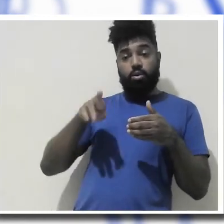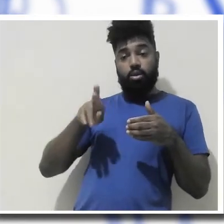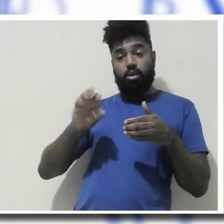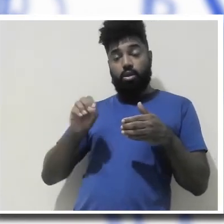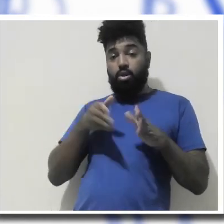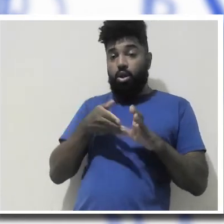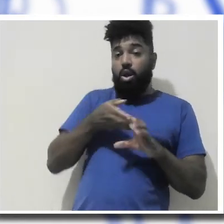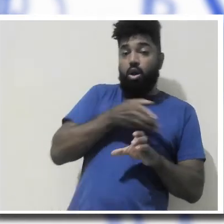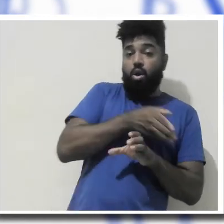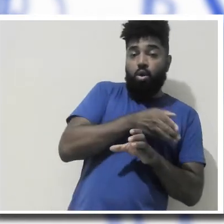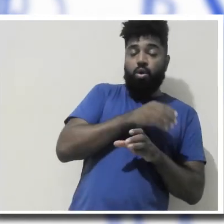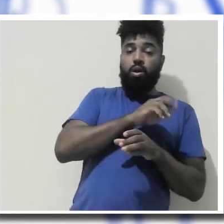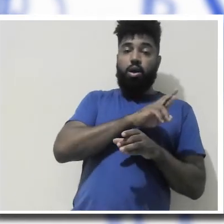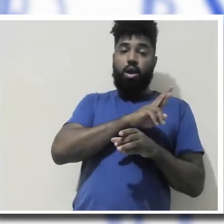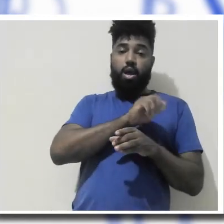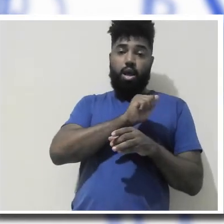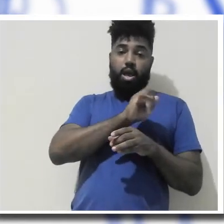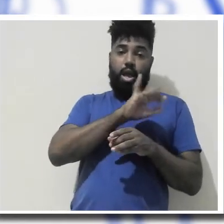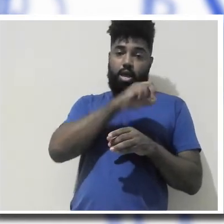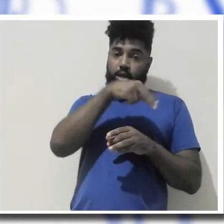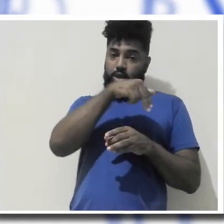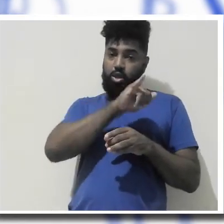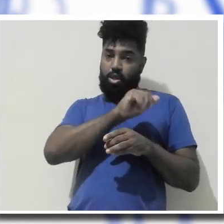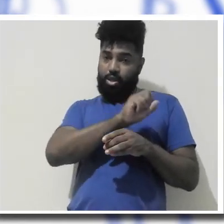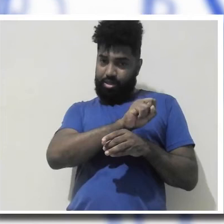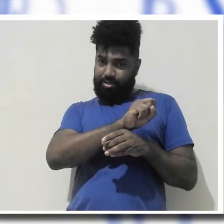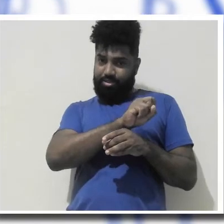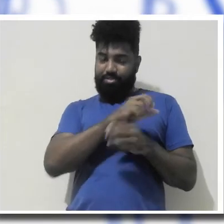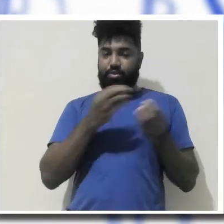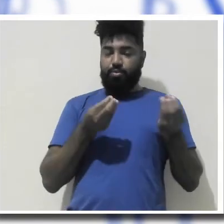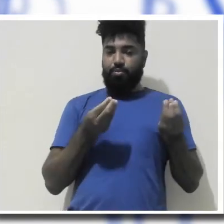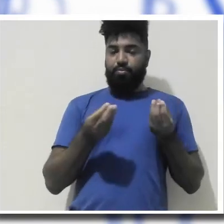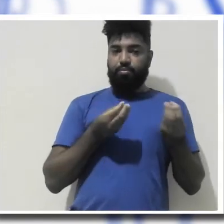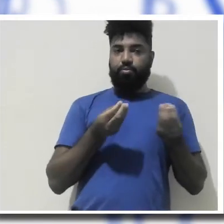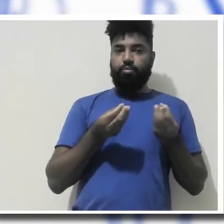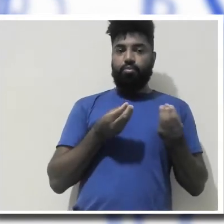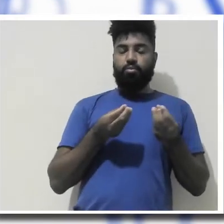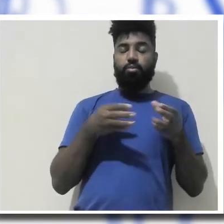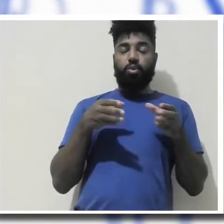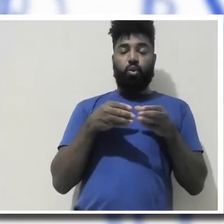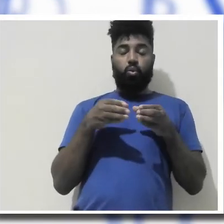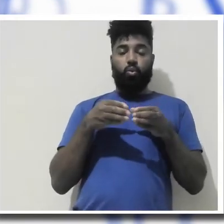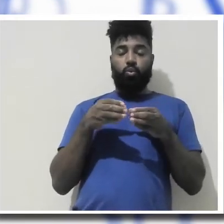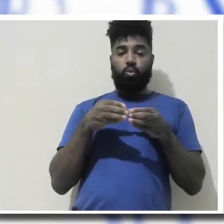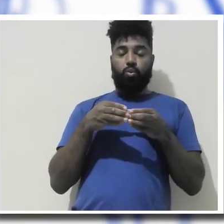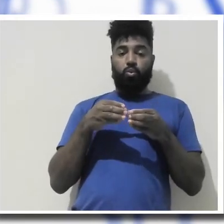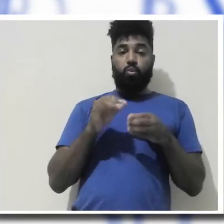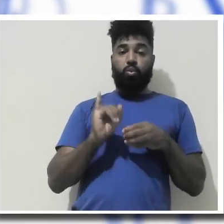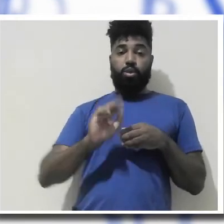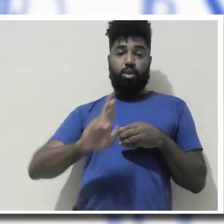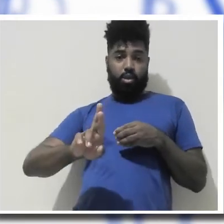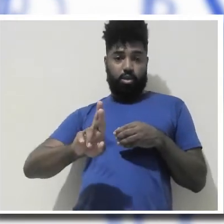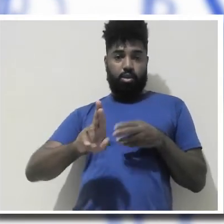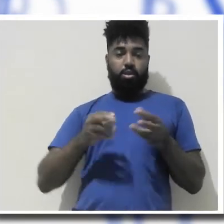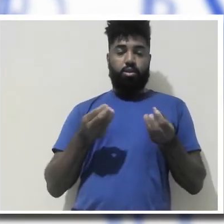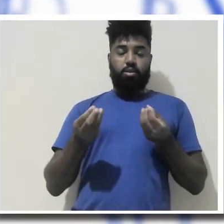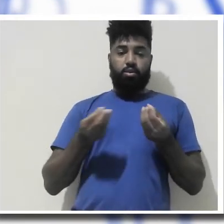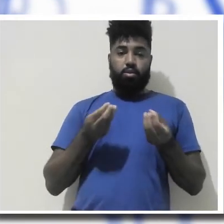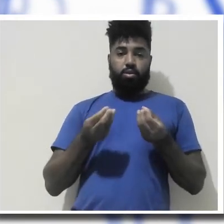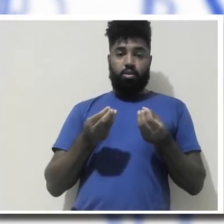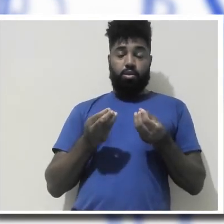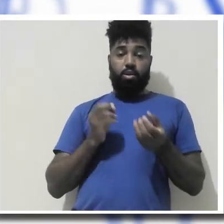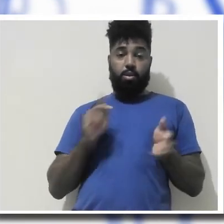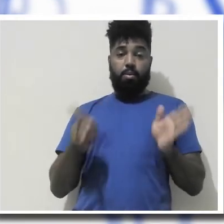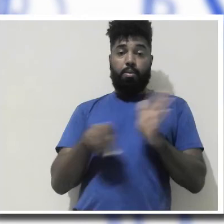racionais. Posso dizer que todo número irracional